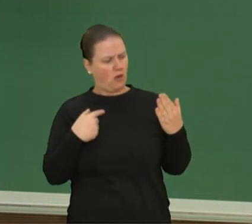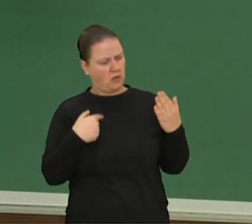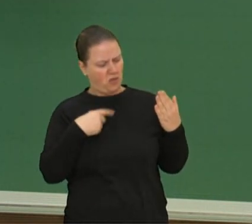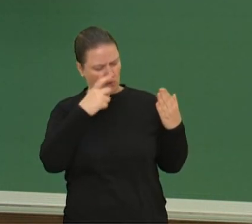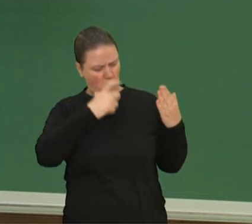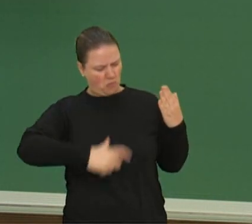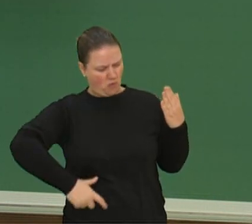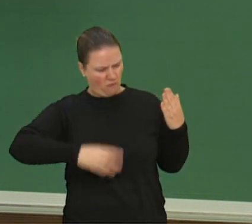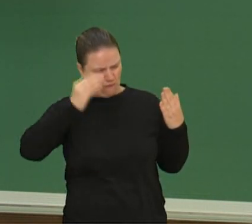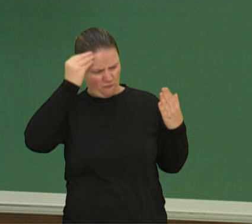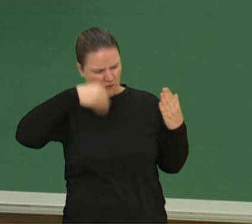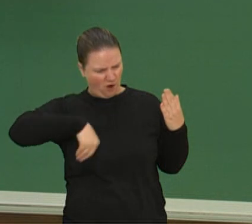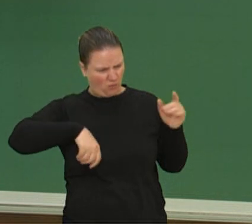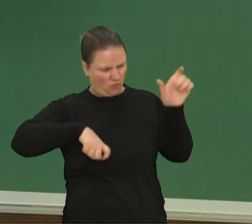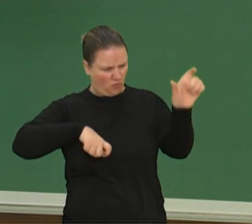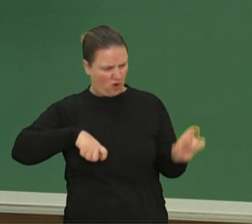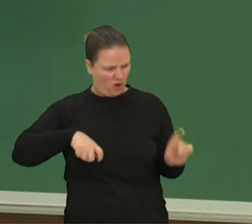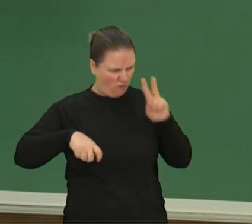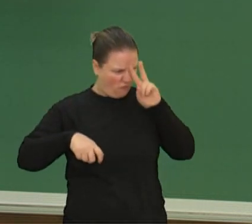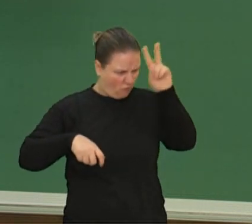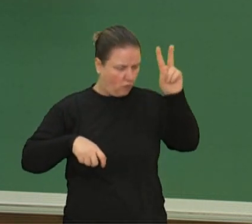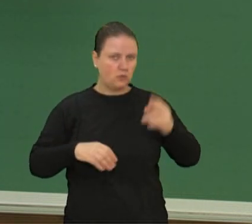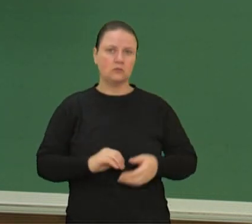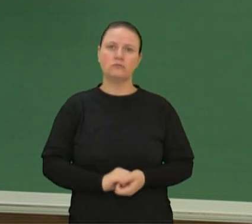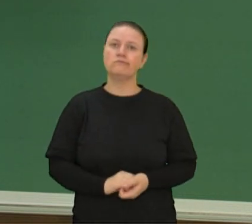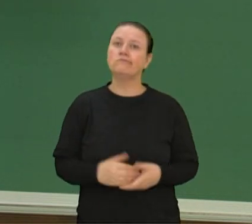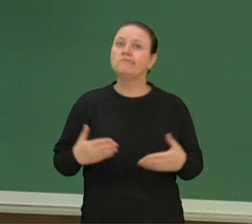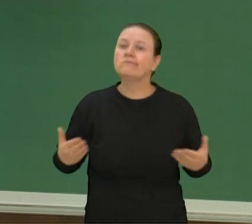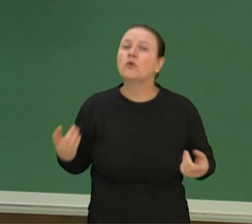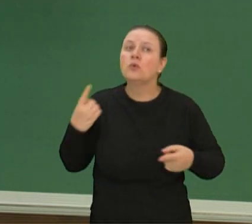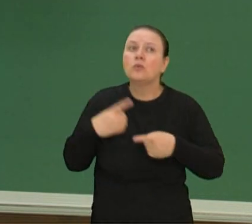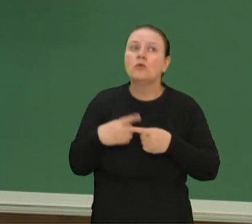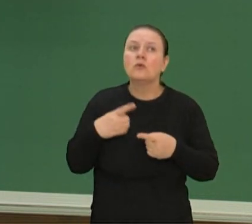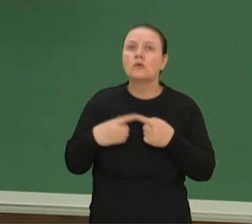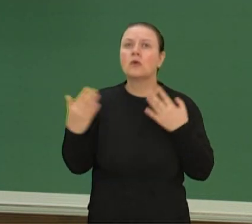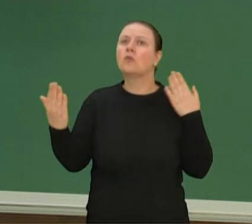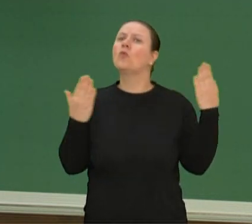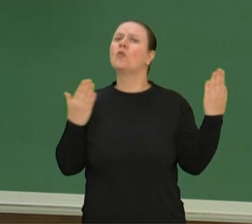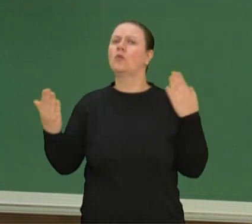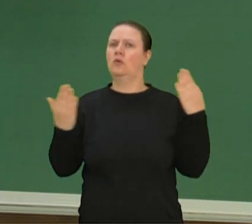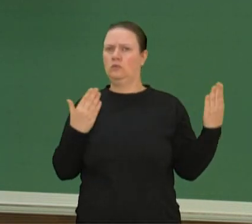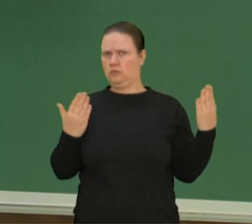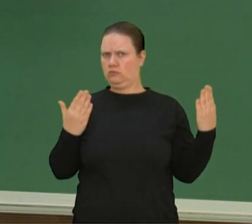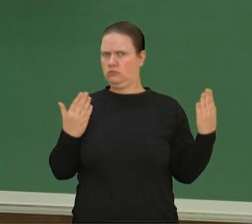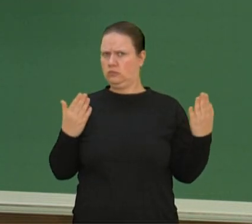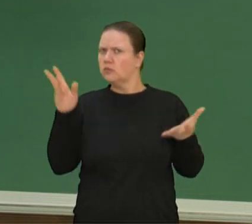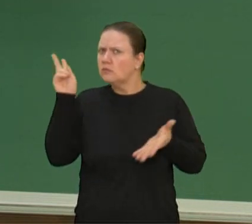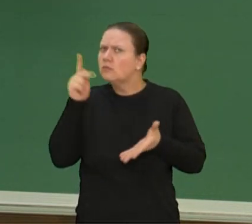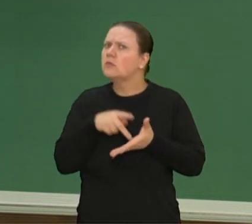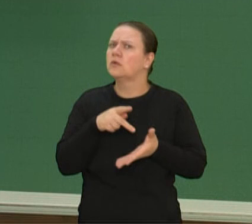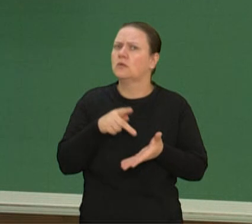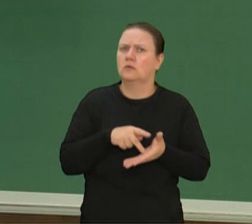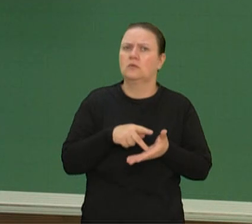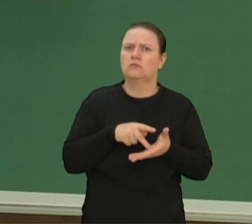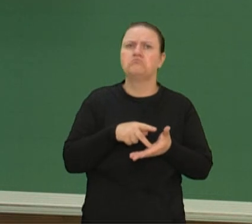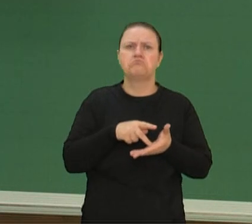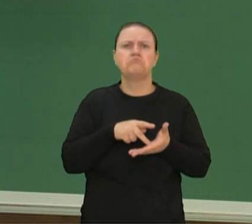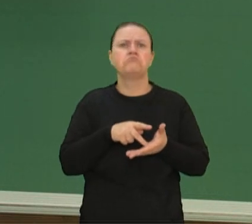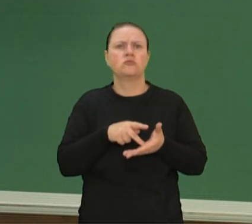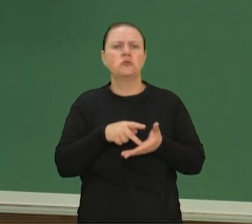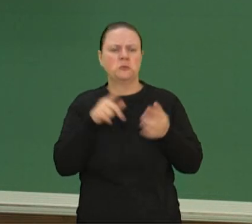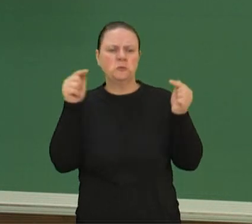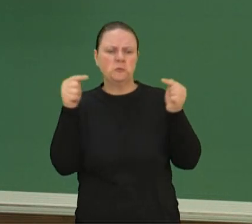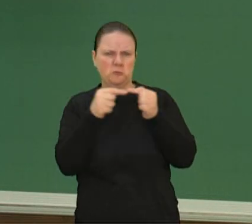comparar. E eu trago uma questão. Por que comparar? Será que é interessante, é adequado que as pessoas fiquem